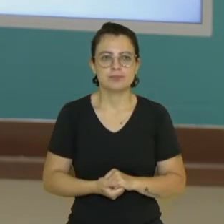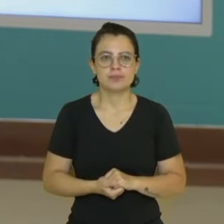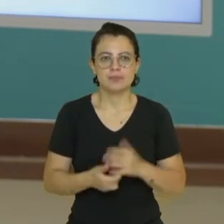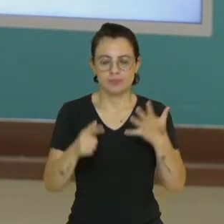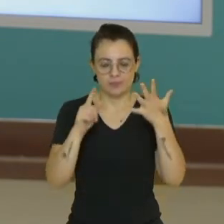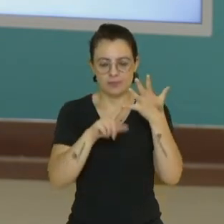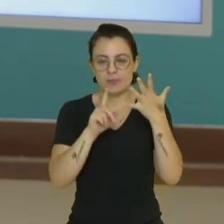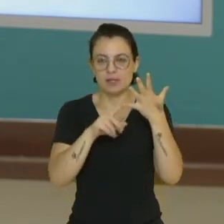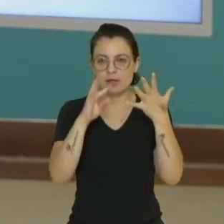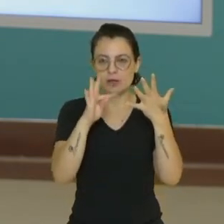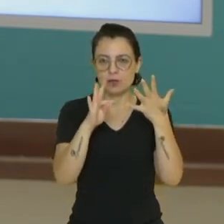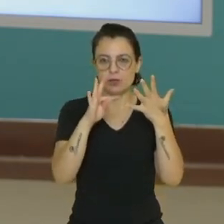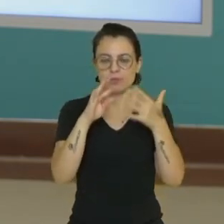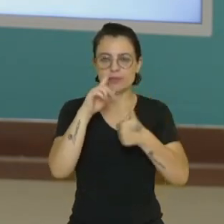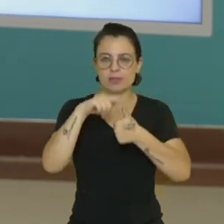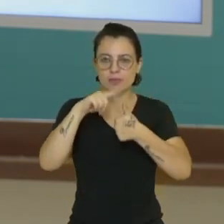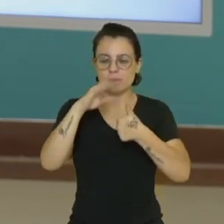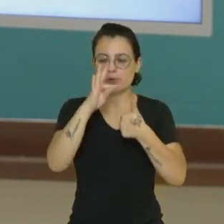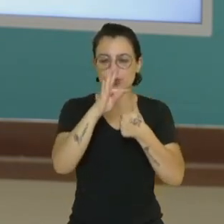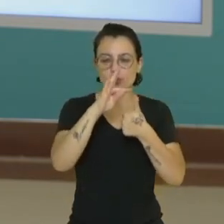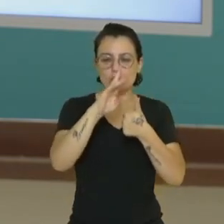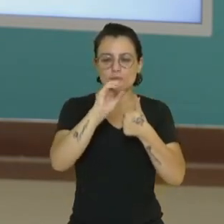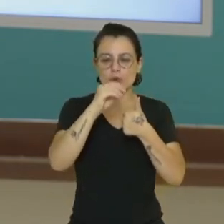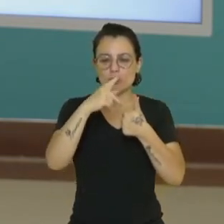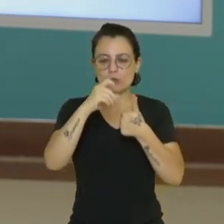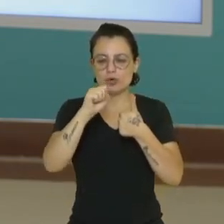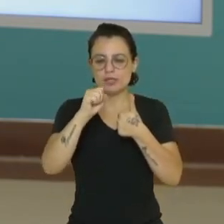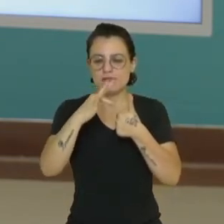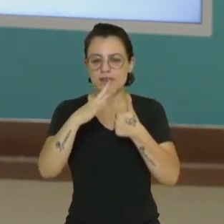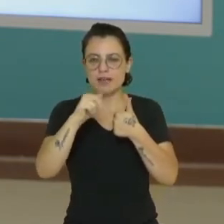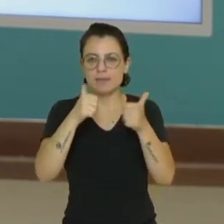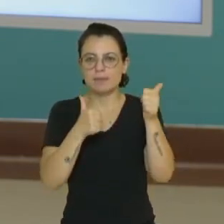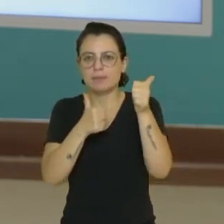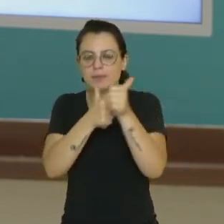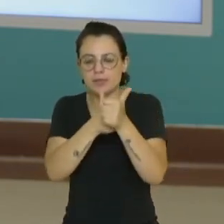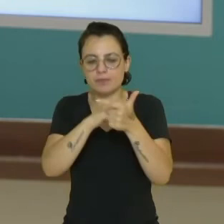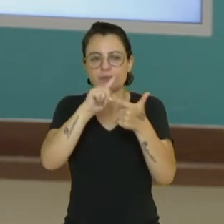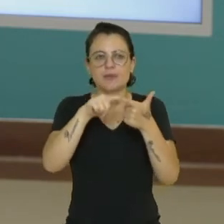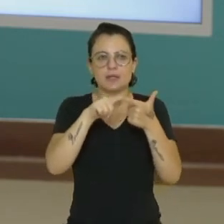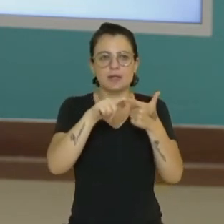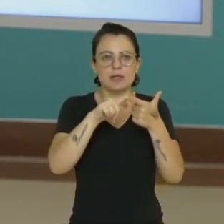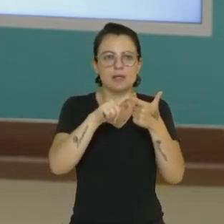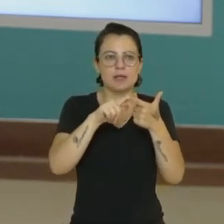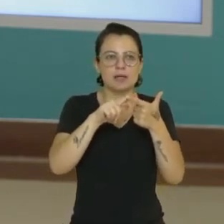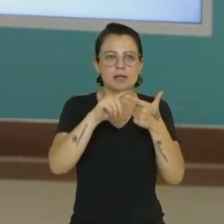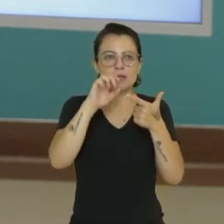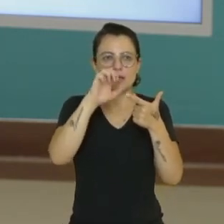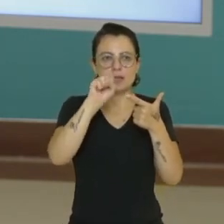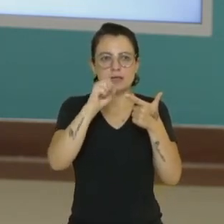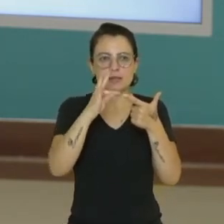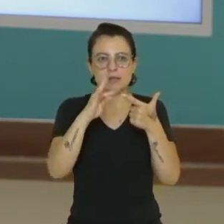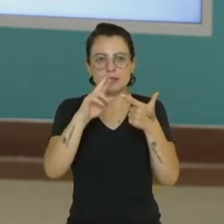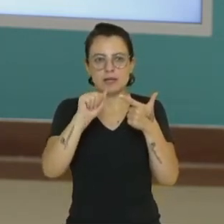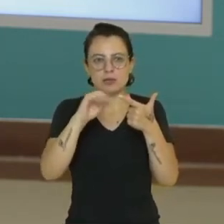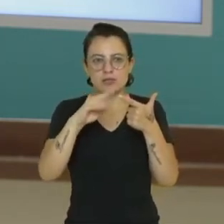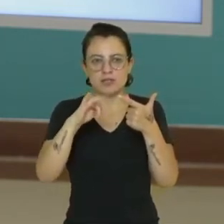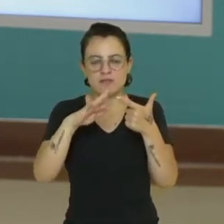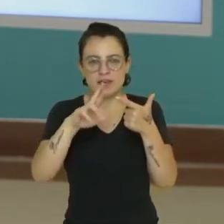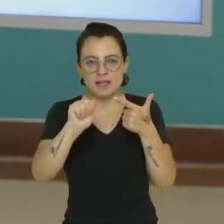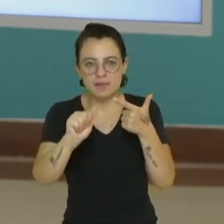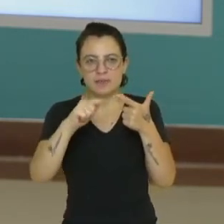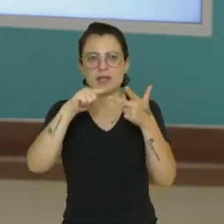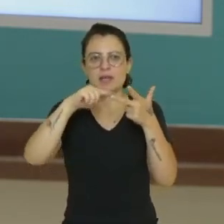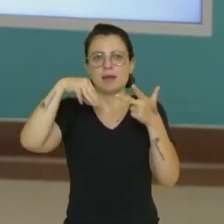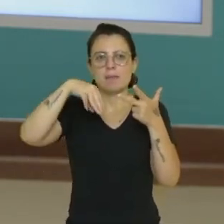é a troposfera, a mais próxima de nós. A estratosfera, a terceira a mesosfera, depois